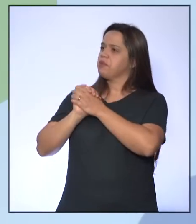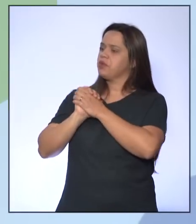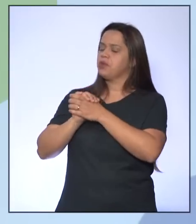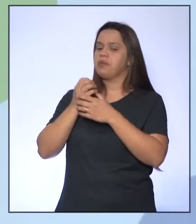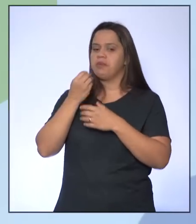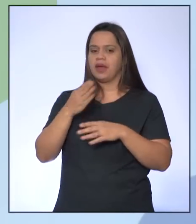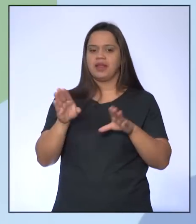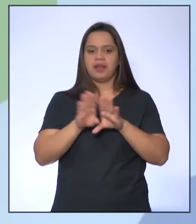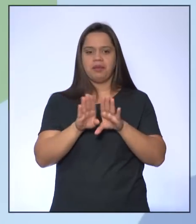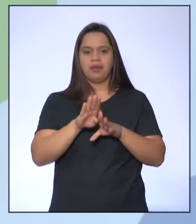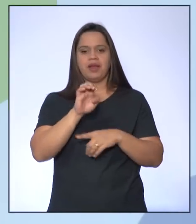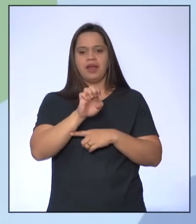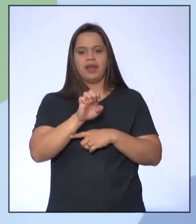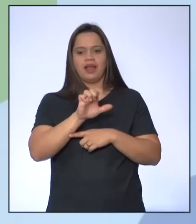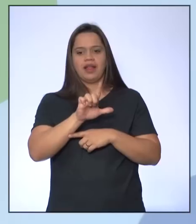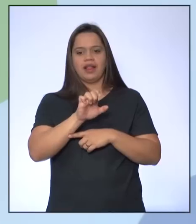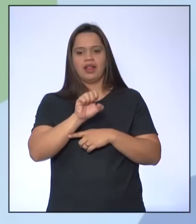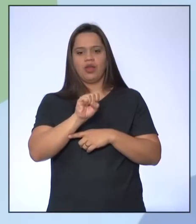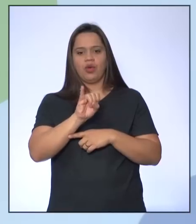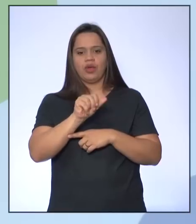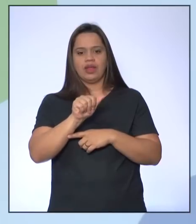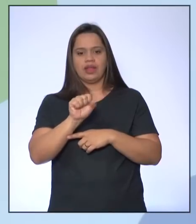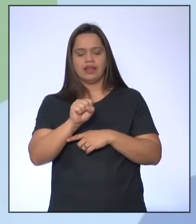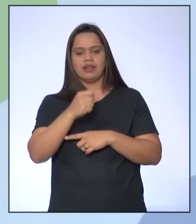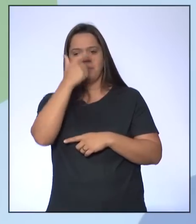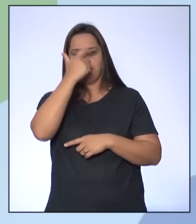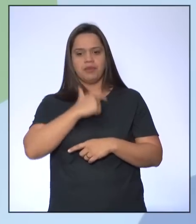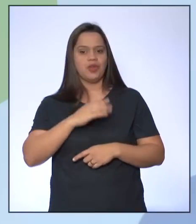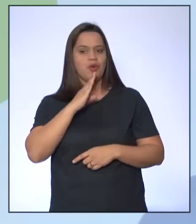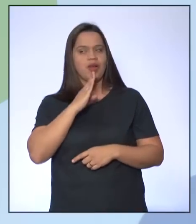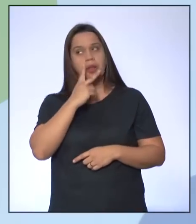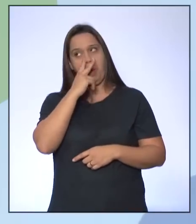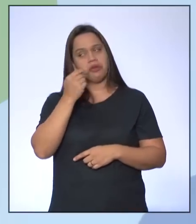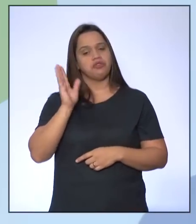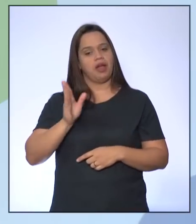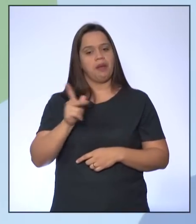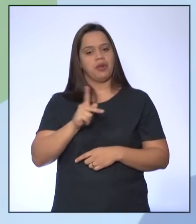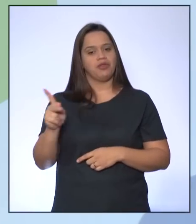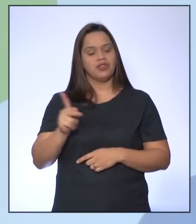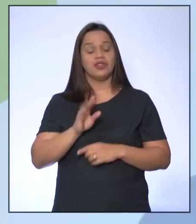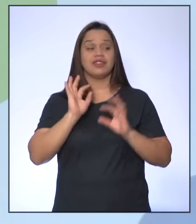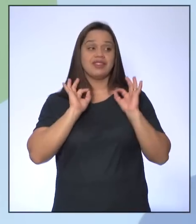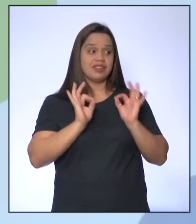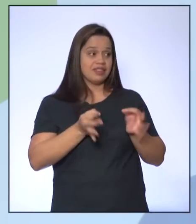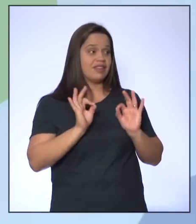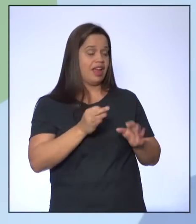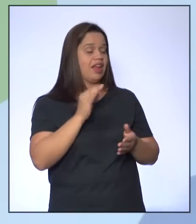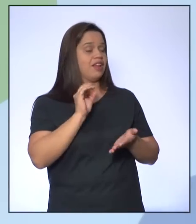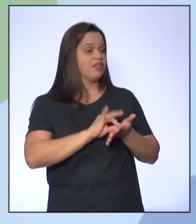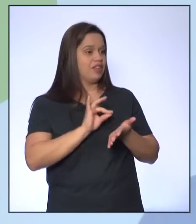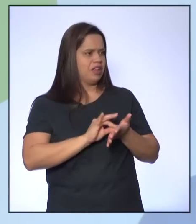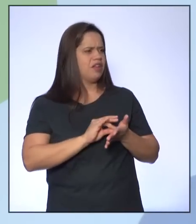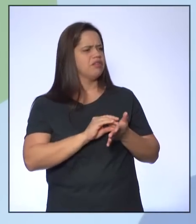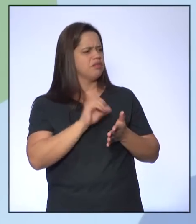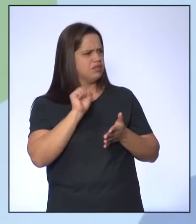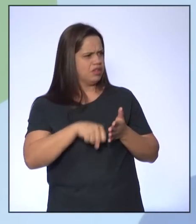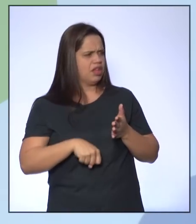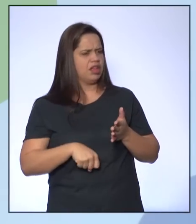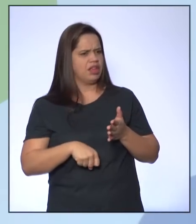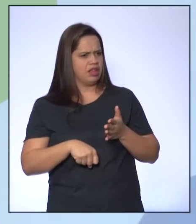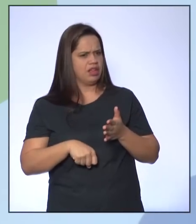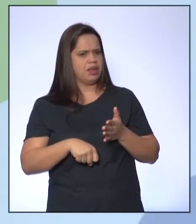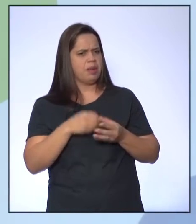Heloísa que me conhece, devo ter sido professora dela, agora, realmente, ela estava correta. Sim, eles produziram fontes históricas,